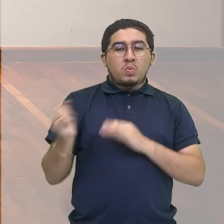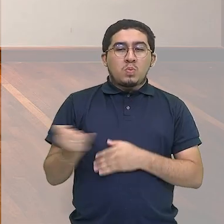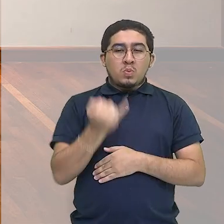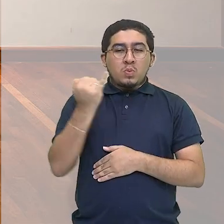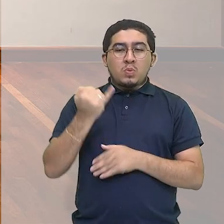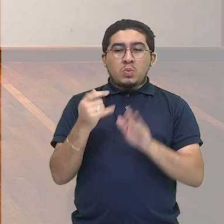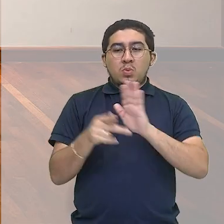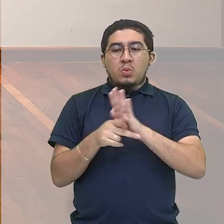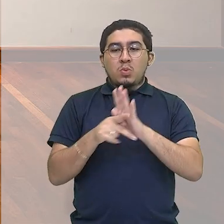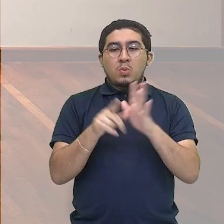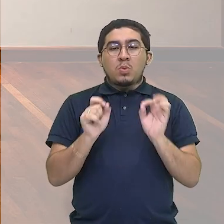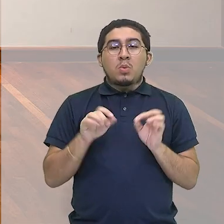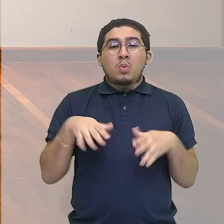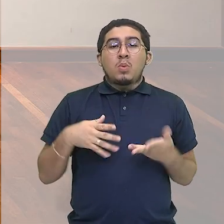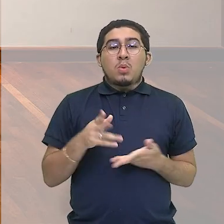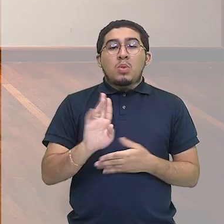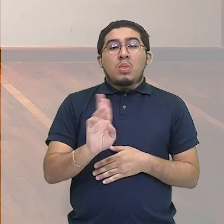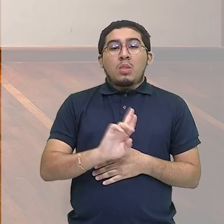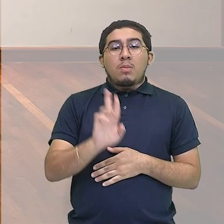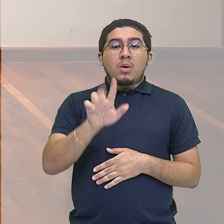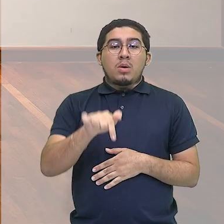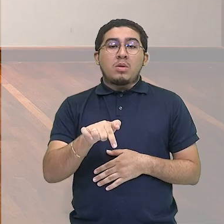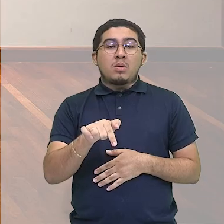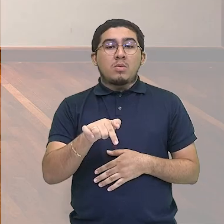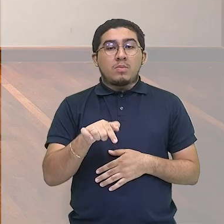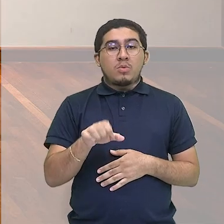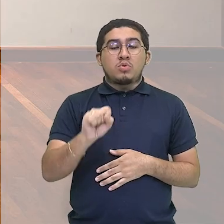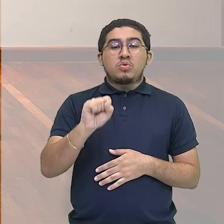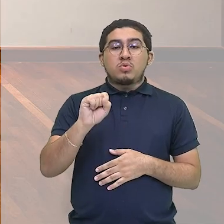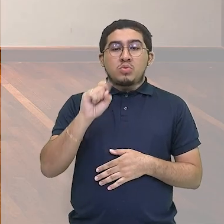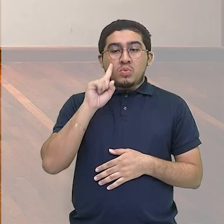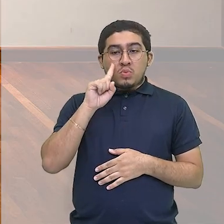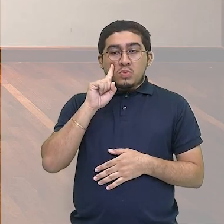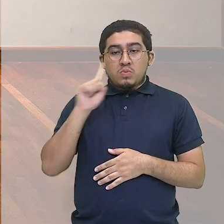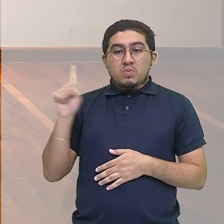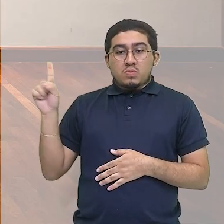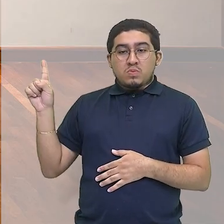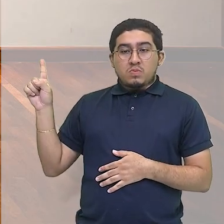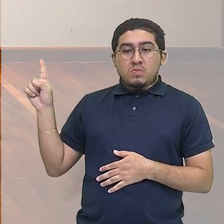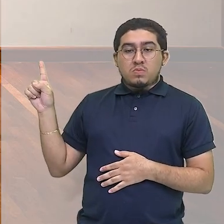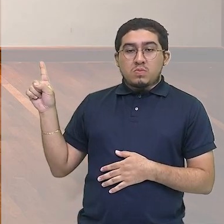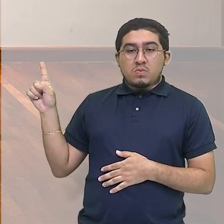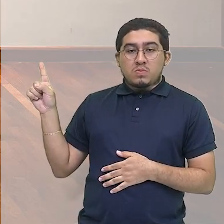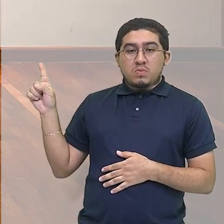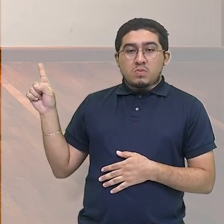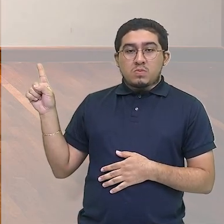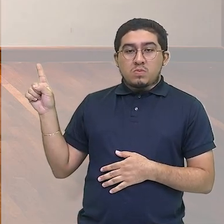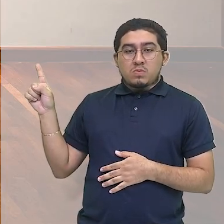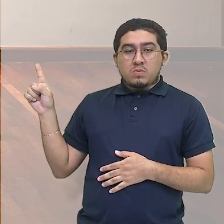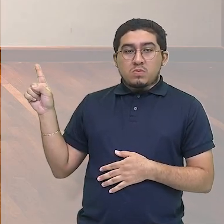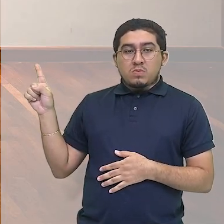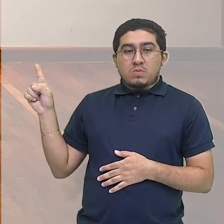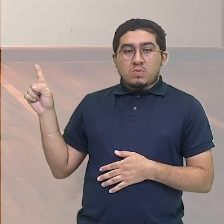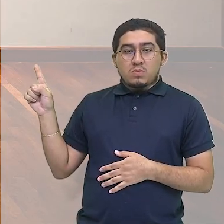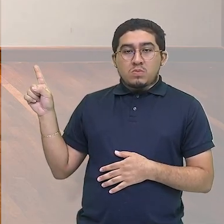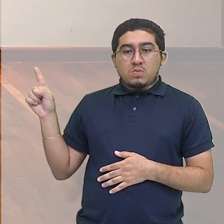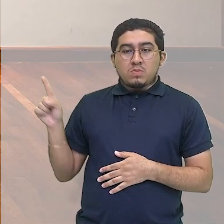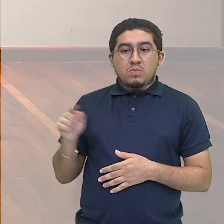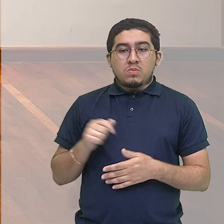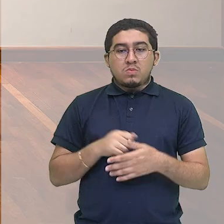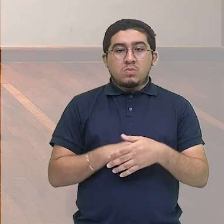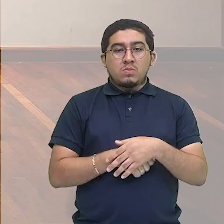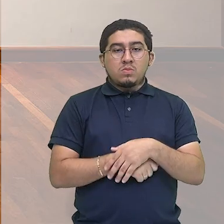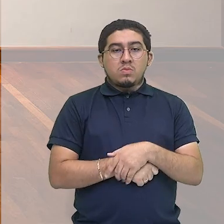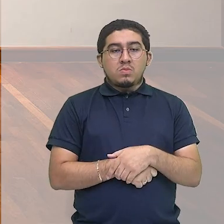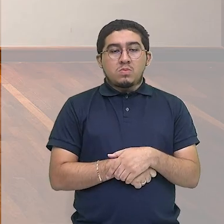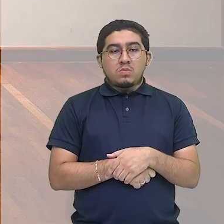esse, que é a chamada solidariedade mecânica e a